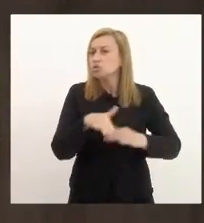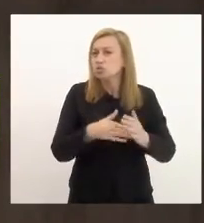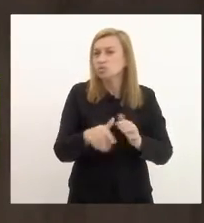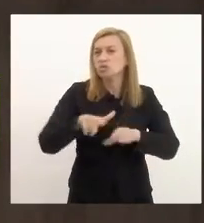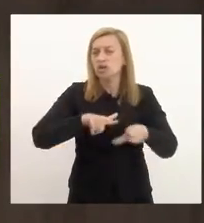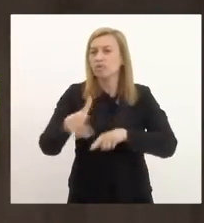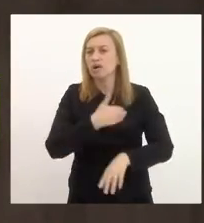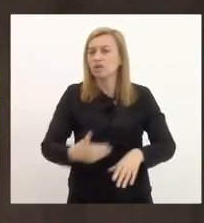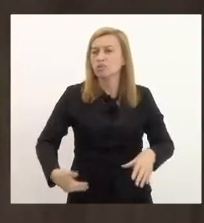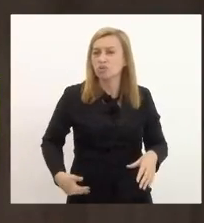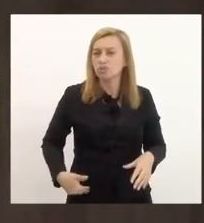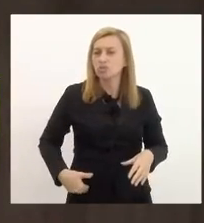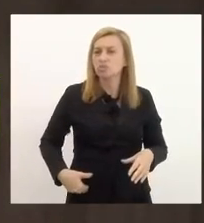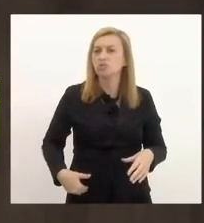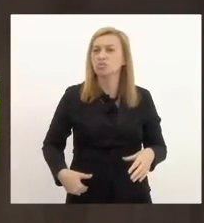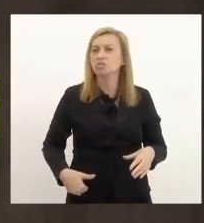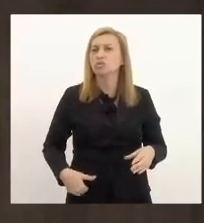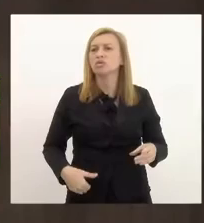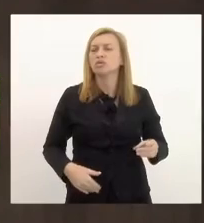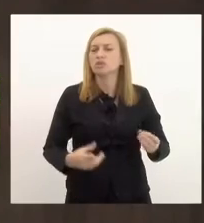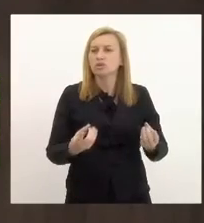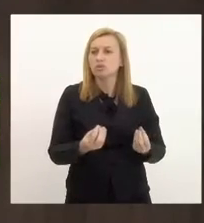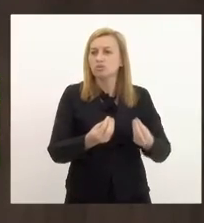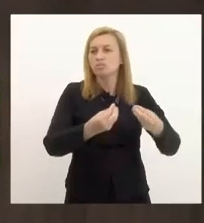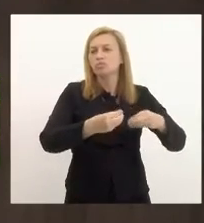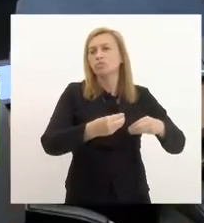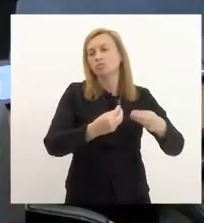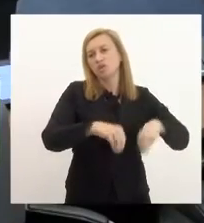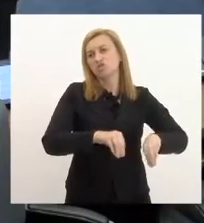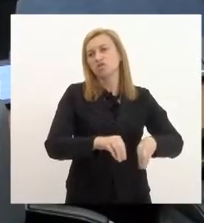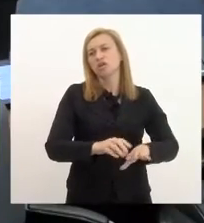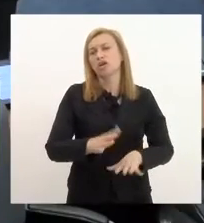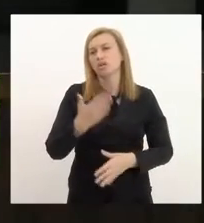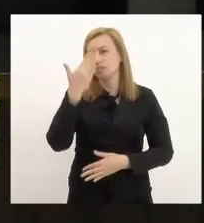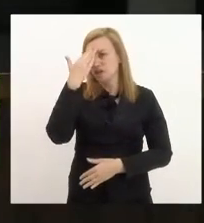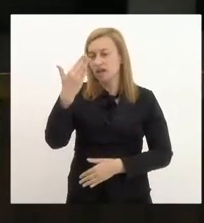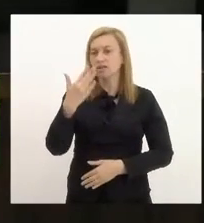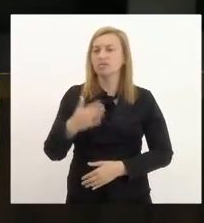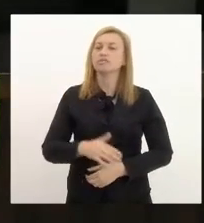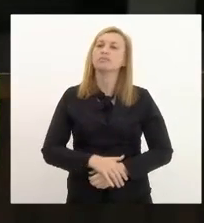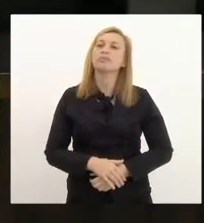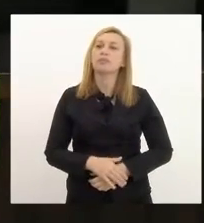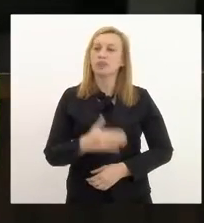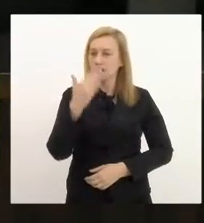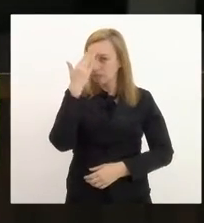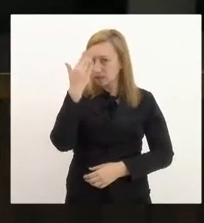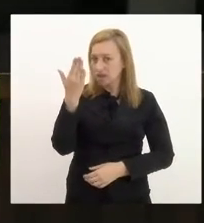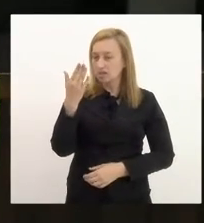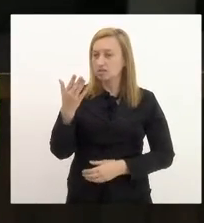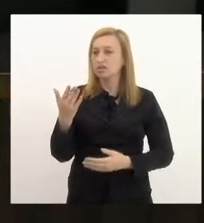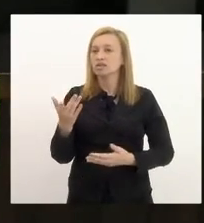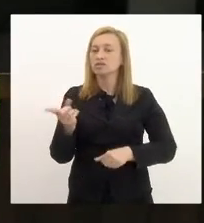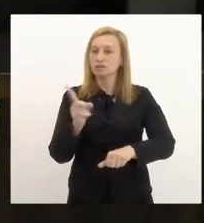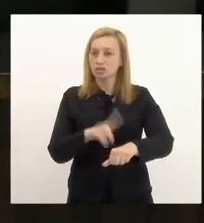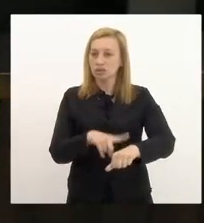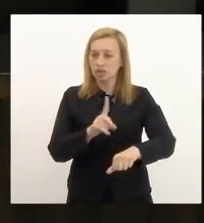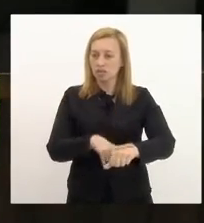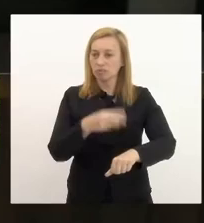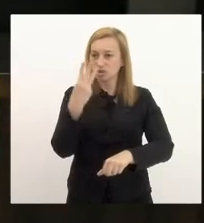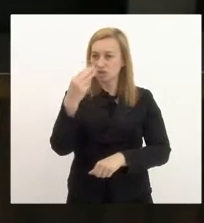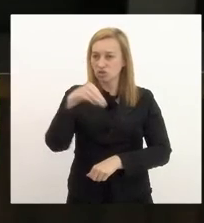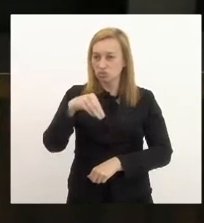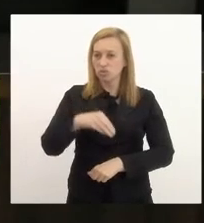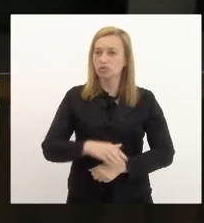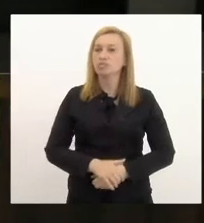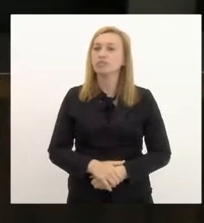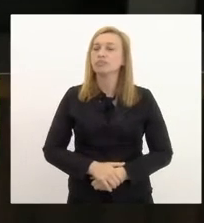serviço público e o atendimento à população em risco Muito obrigado Eu que agradeço até cumprido o seu prazo de três